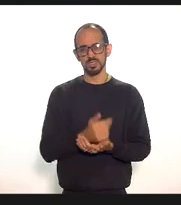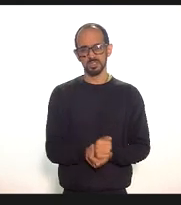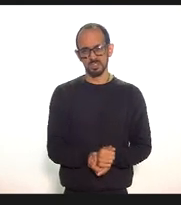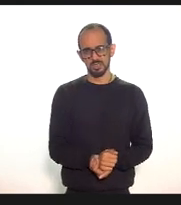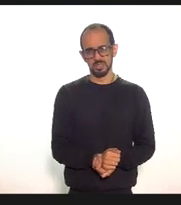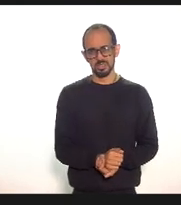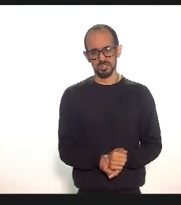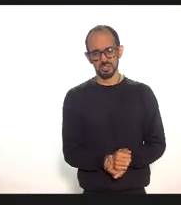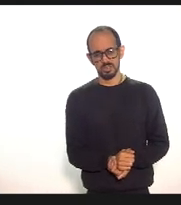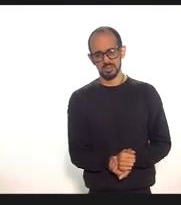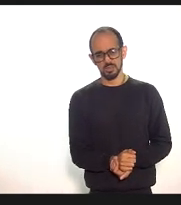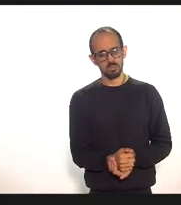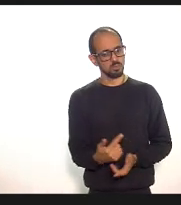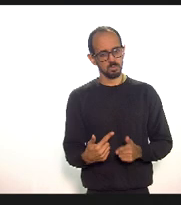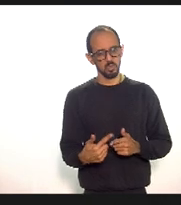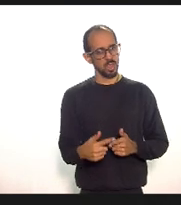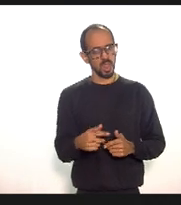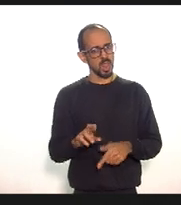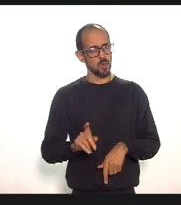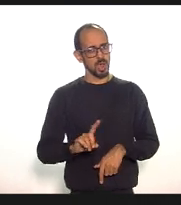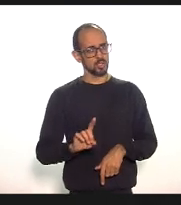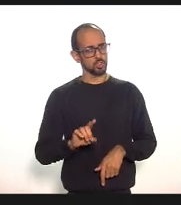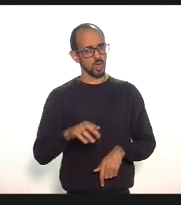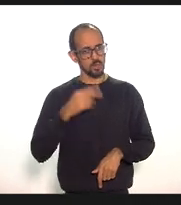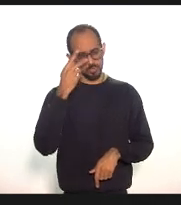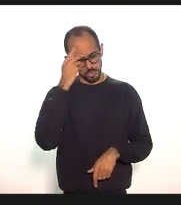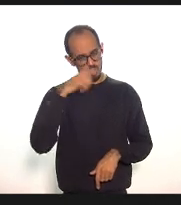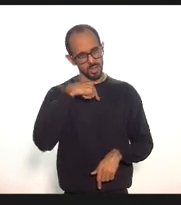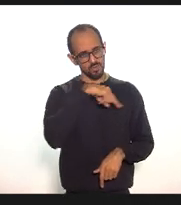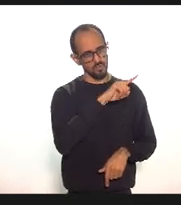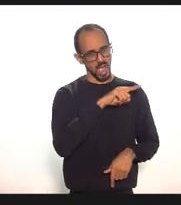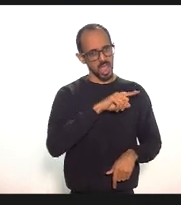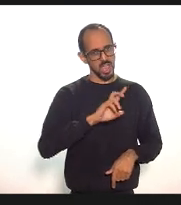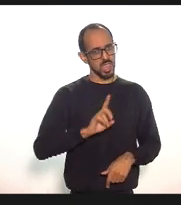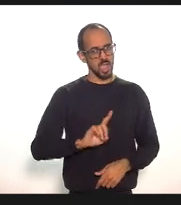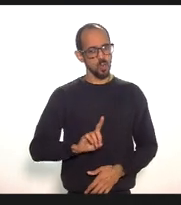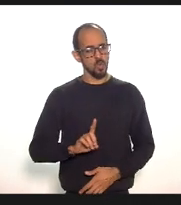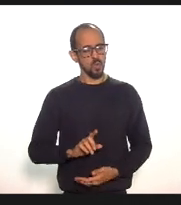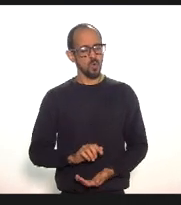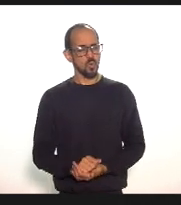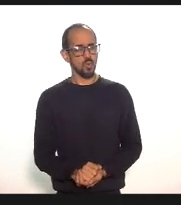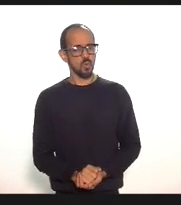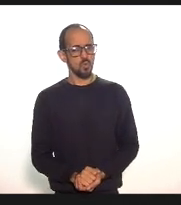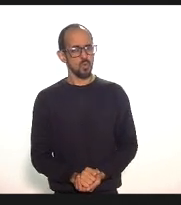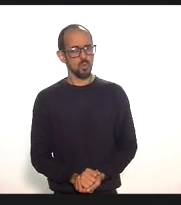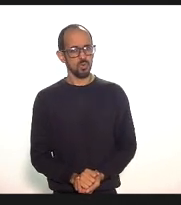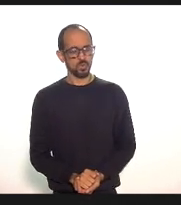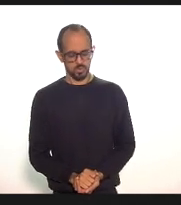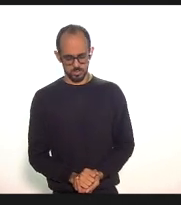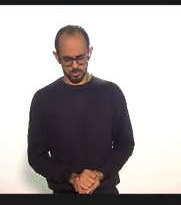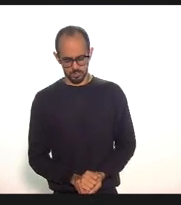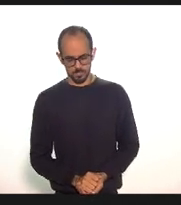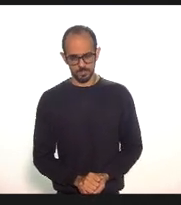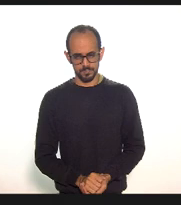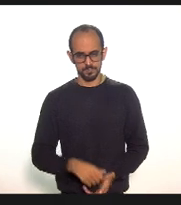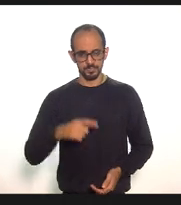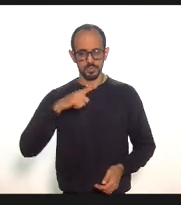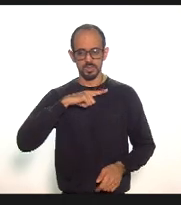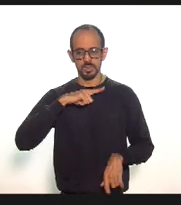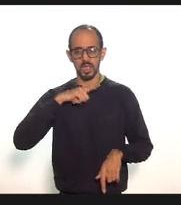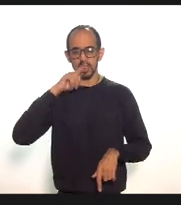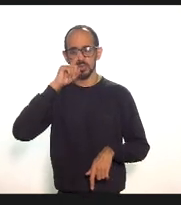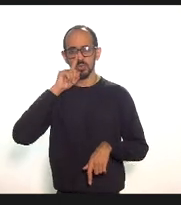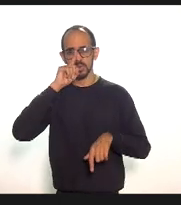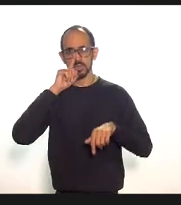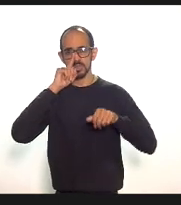Porque não se arrisca só quem vai para lá numa inauguração para se contaminar, não. Arrisca a